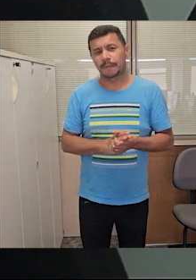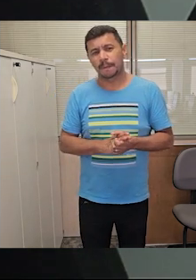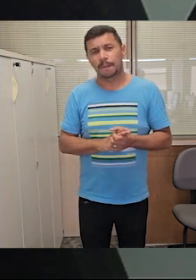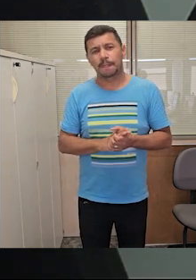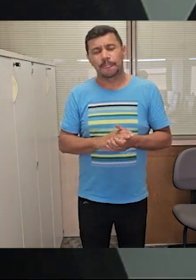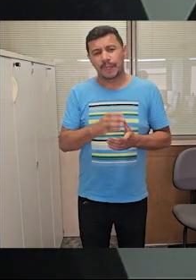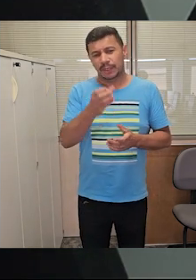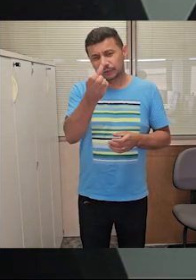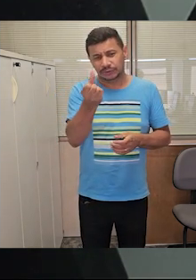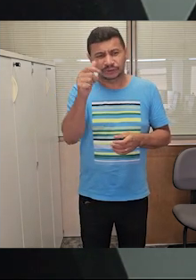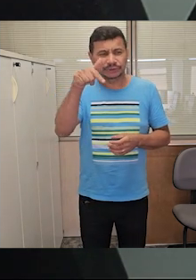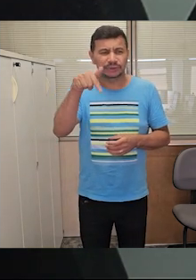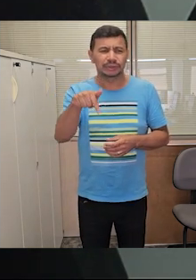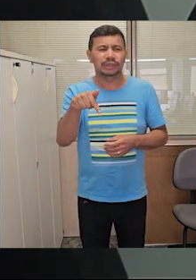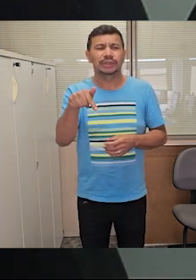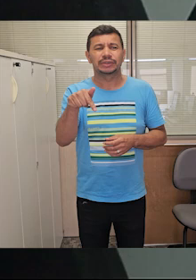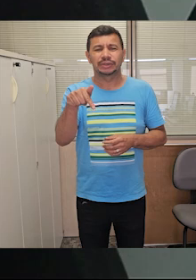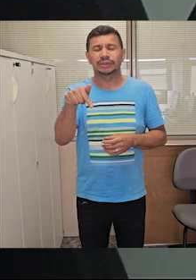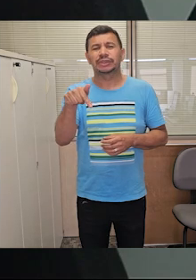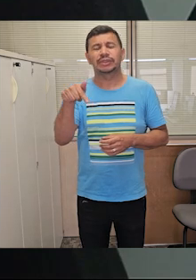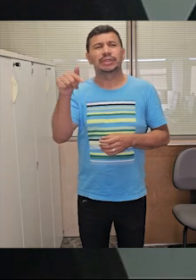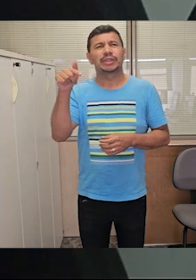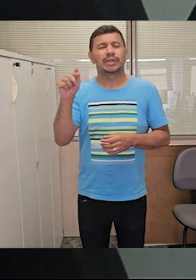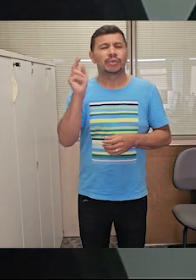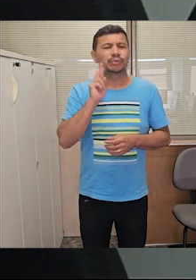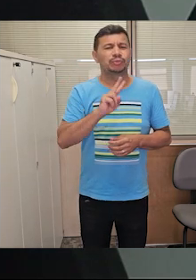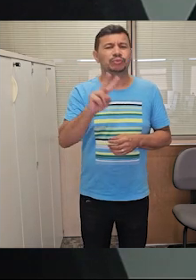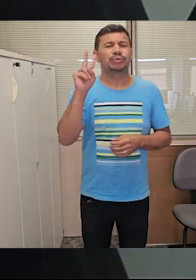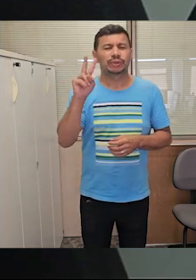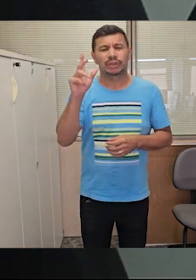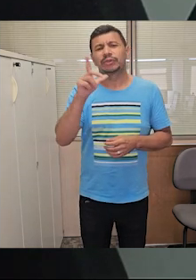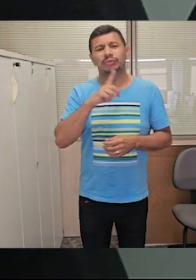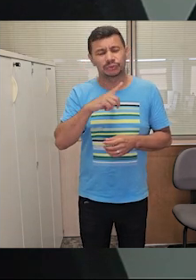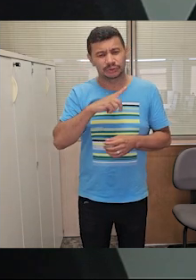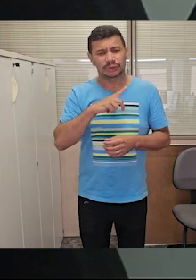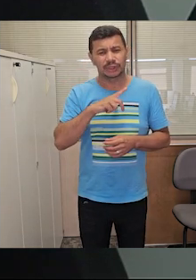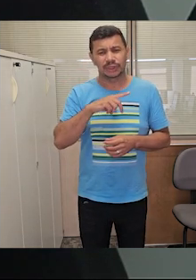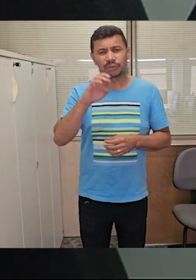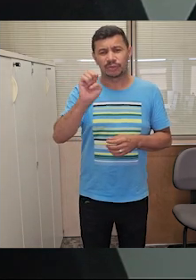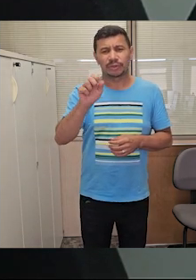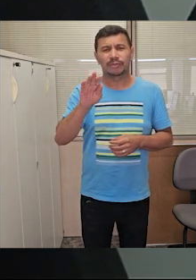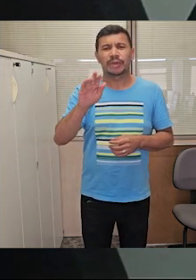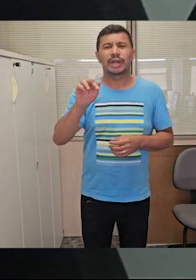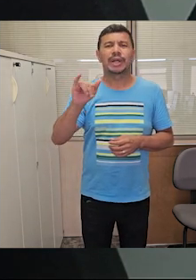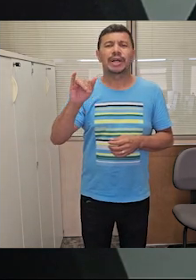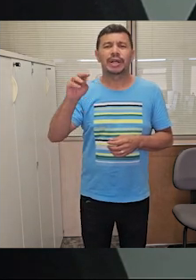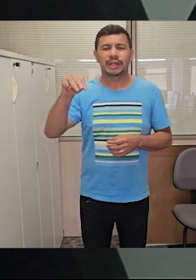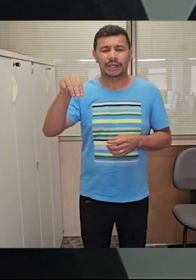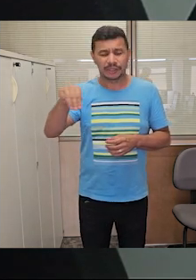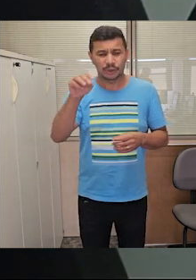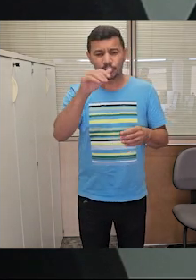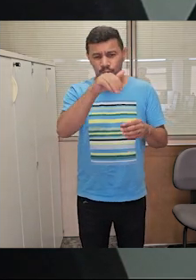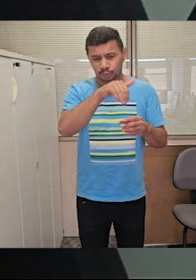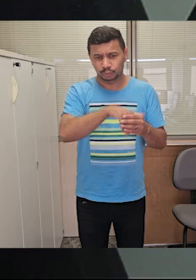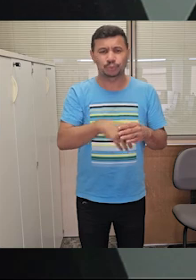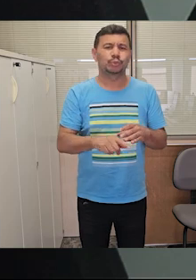E em 67, a vitória também do Ibrahim como presidente foi fruto